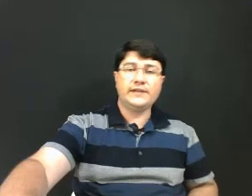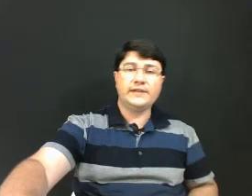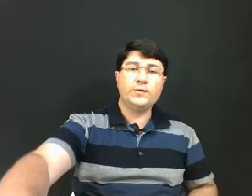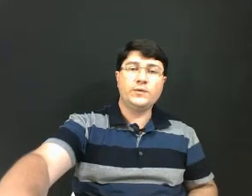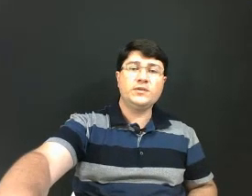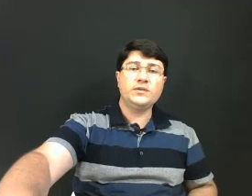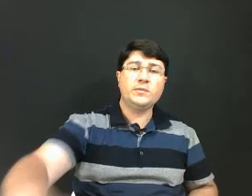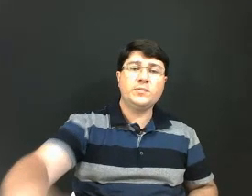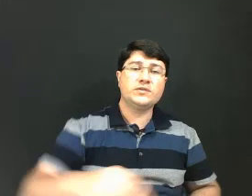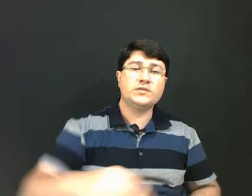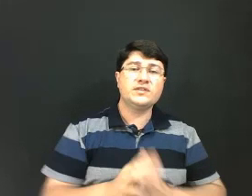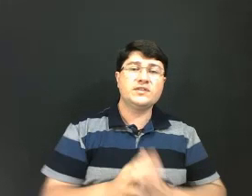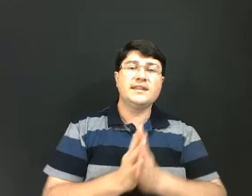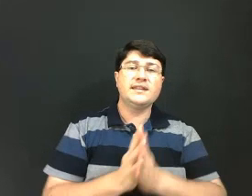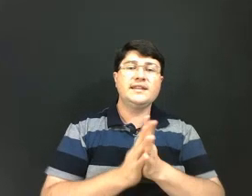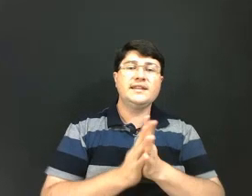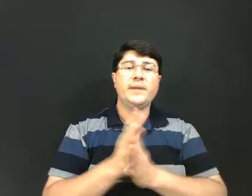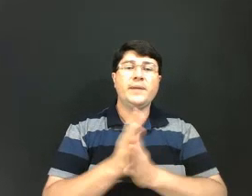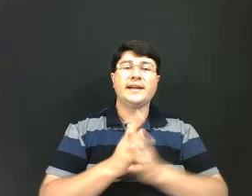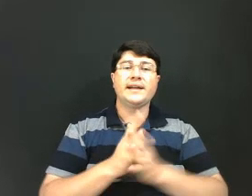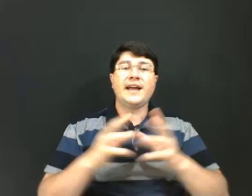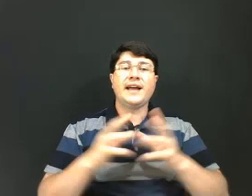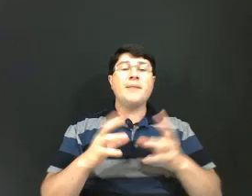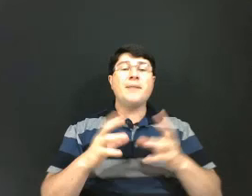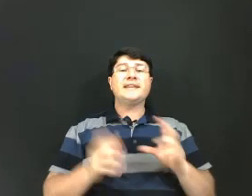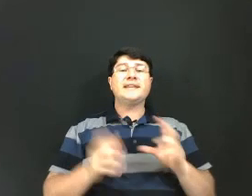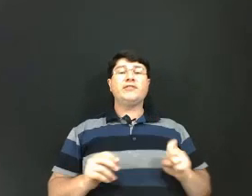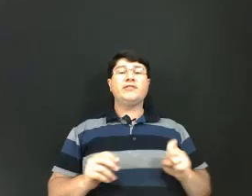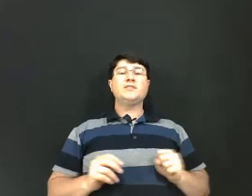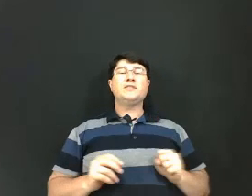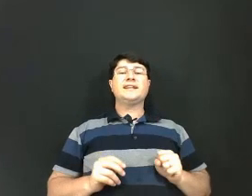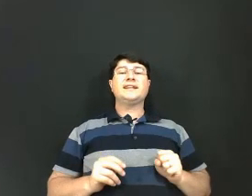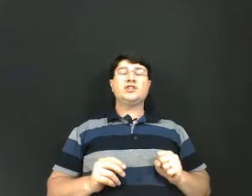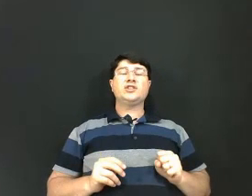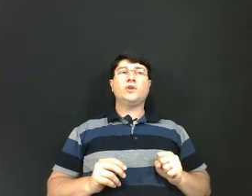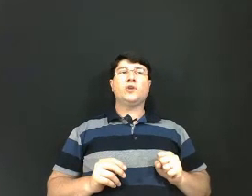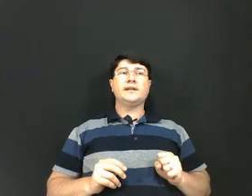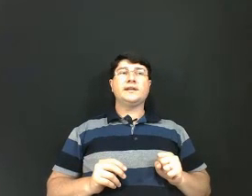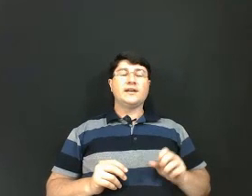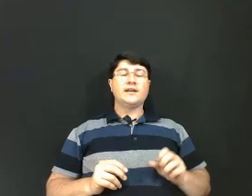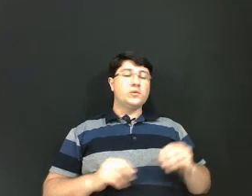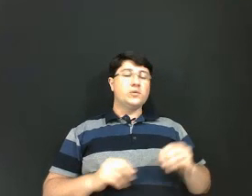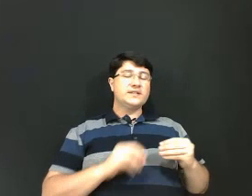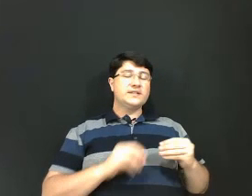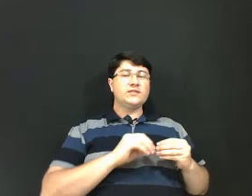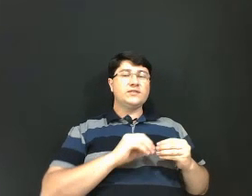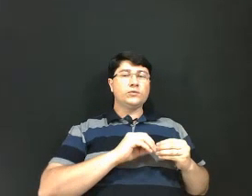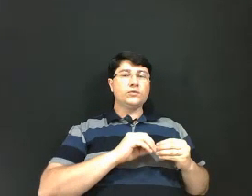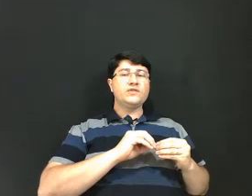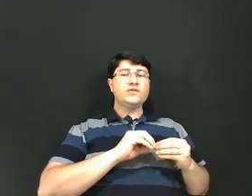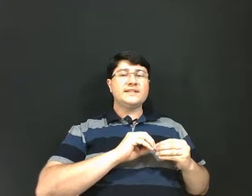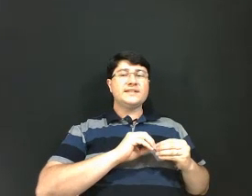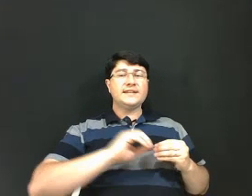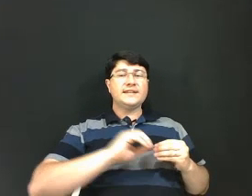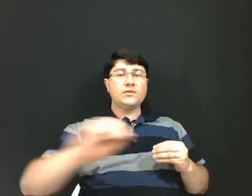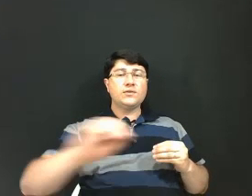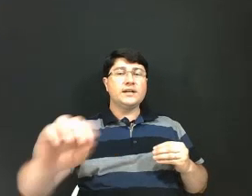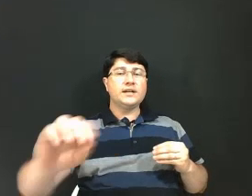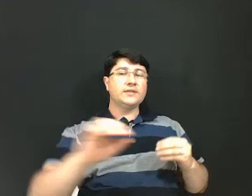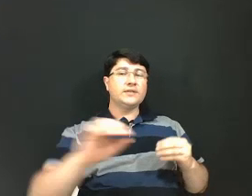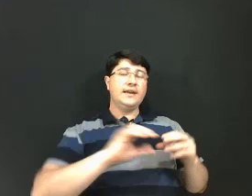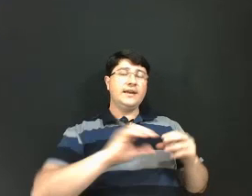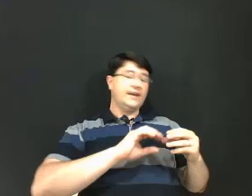para. Verbo ir com as preposições ir, de, para. A metáfora de uma trajetória, como se tudo tivesse